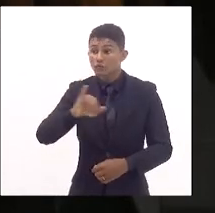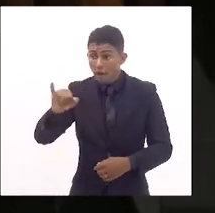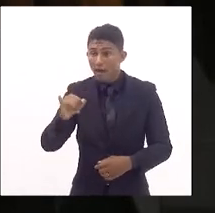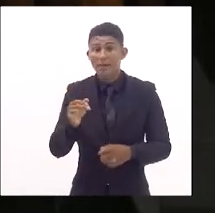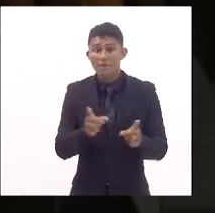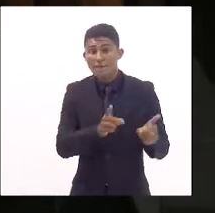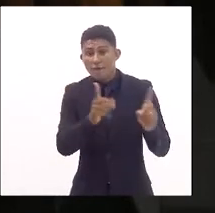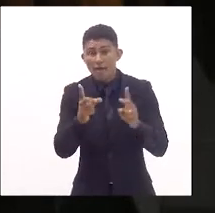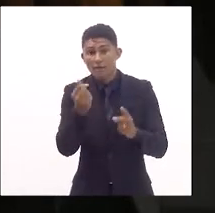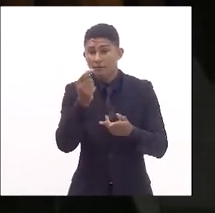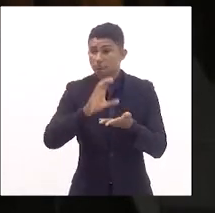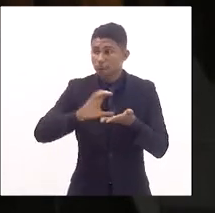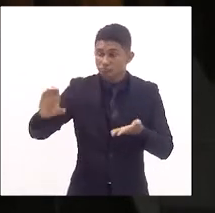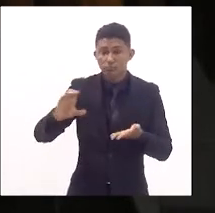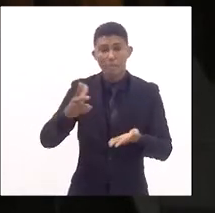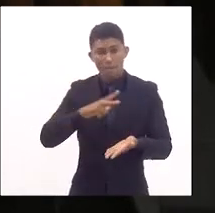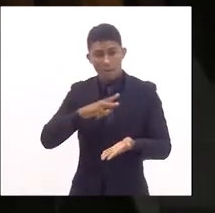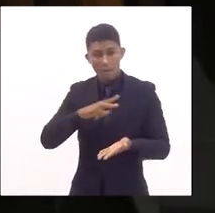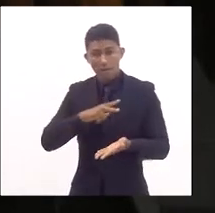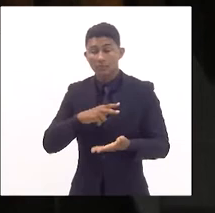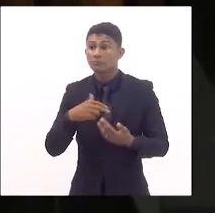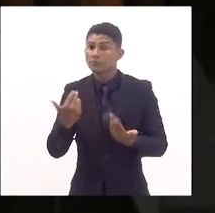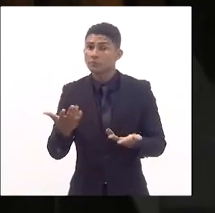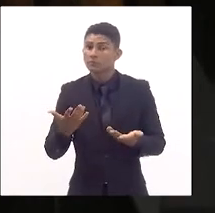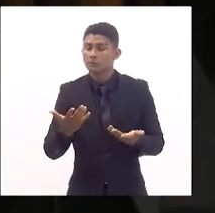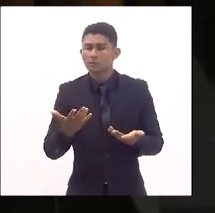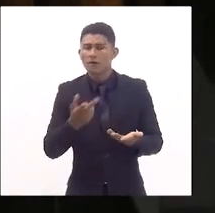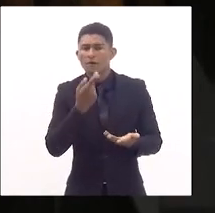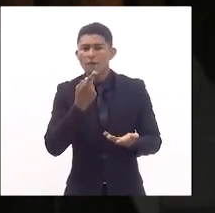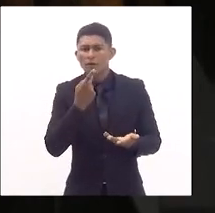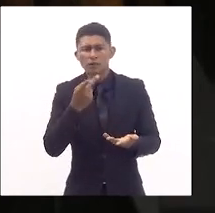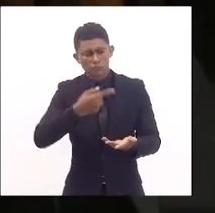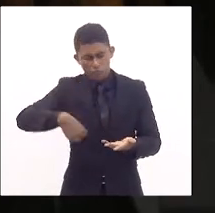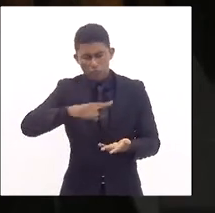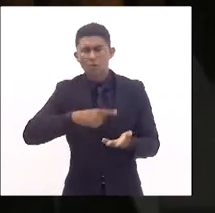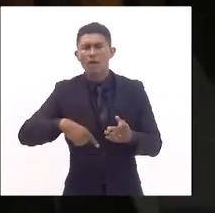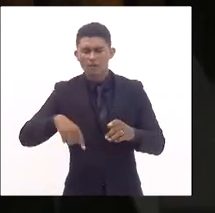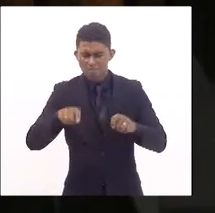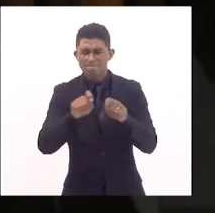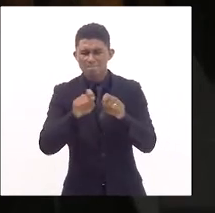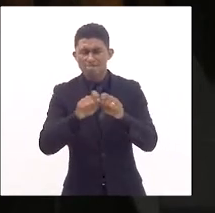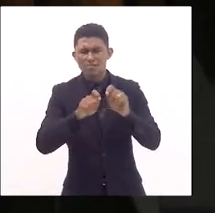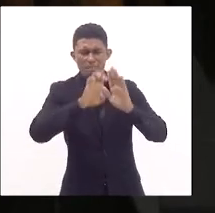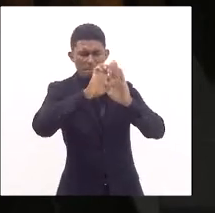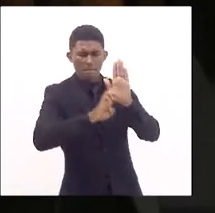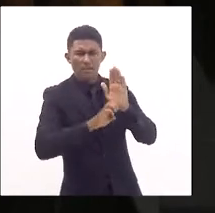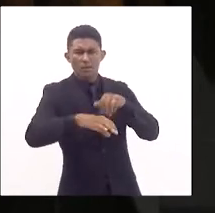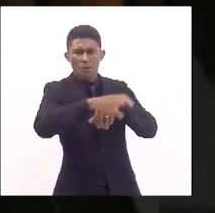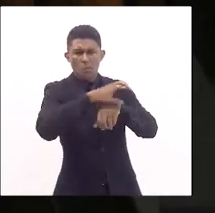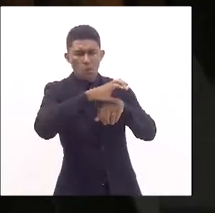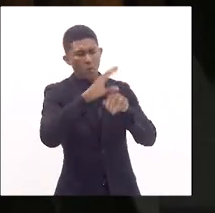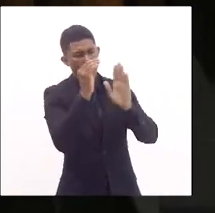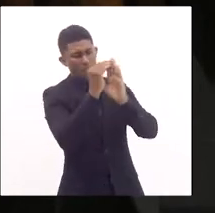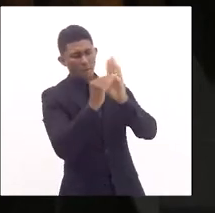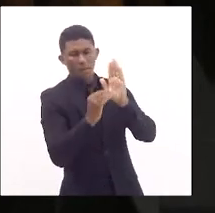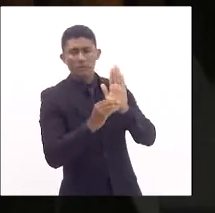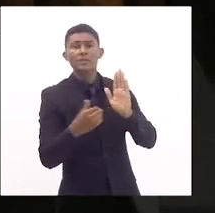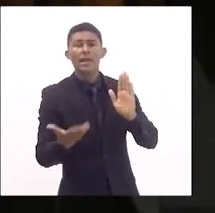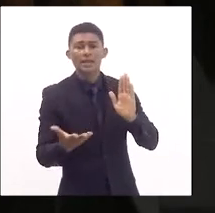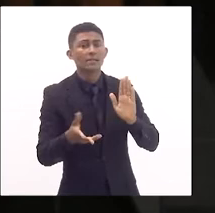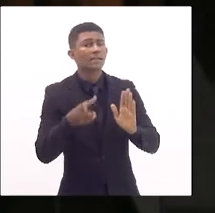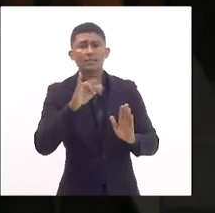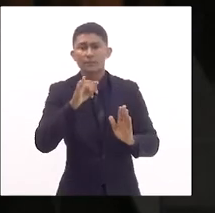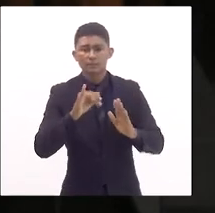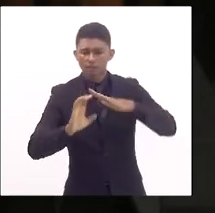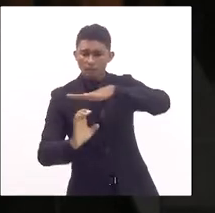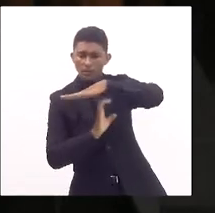condicional em tempo real e segundo a prefeita tização da Eletrobras ocorrer isso não